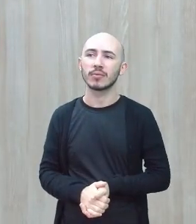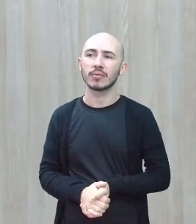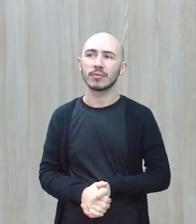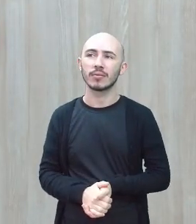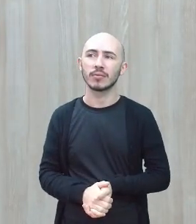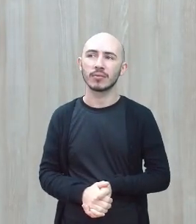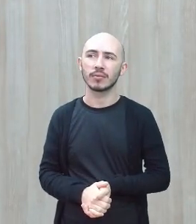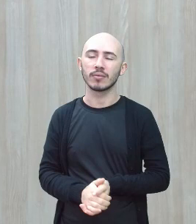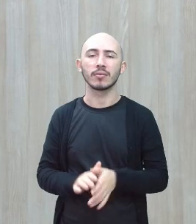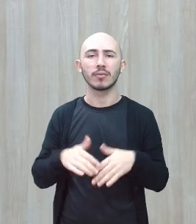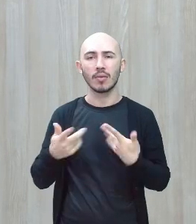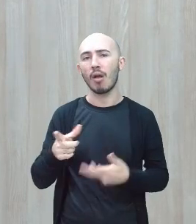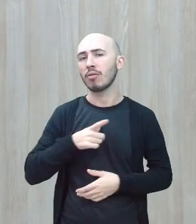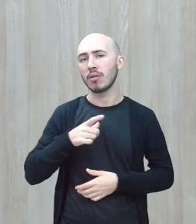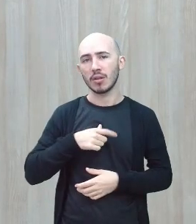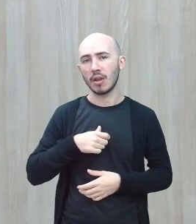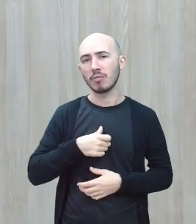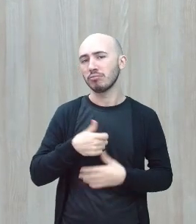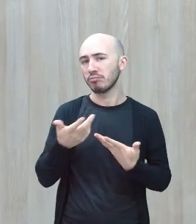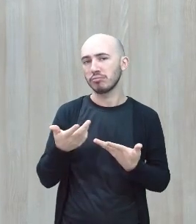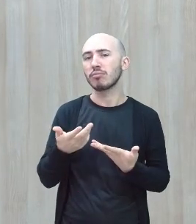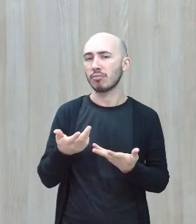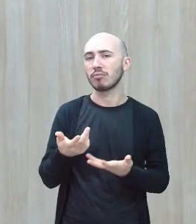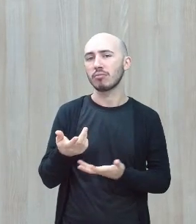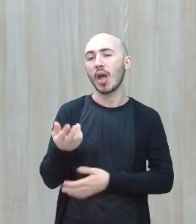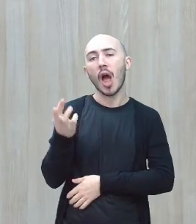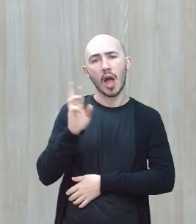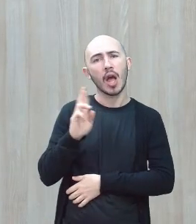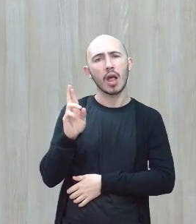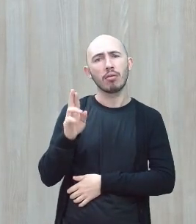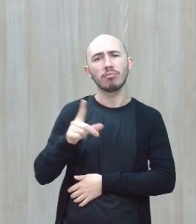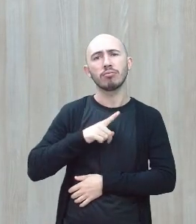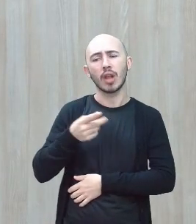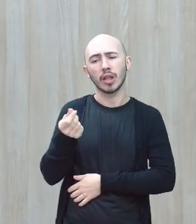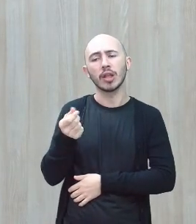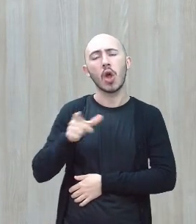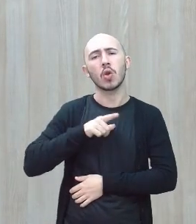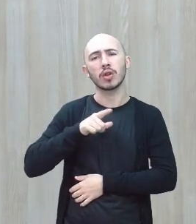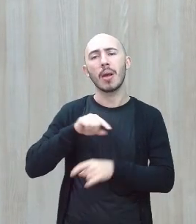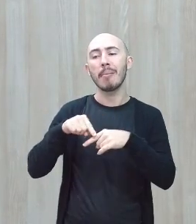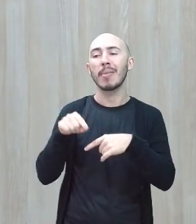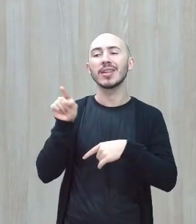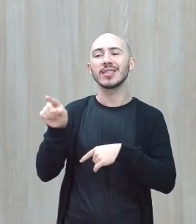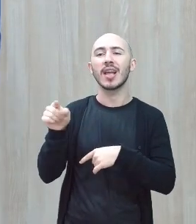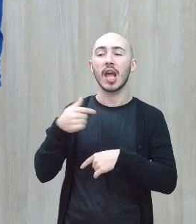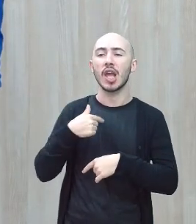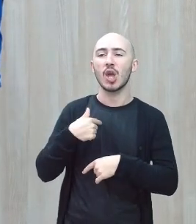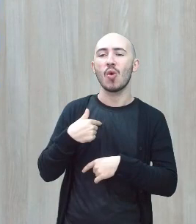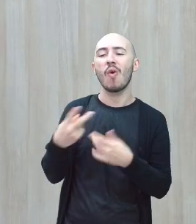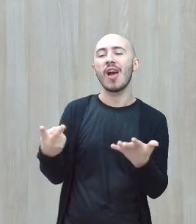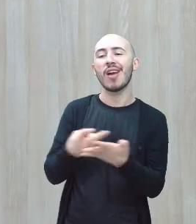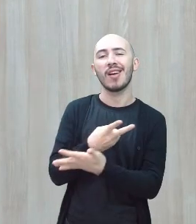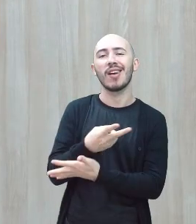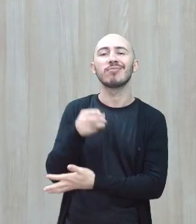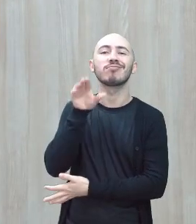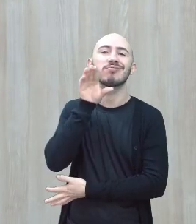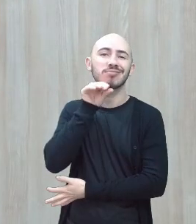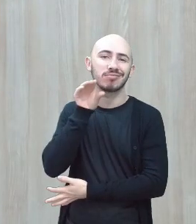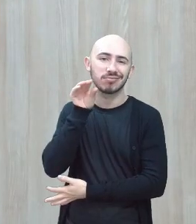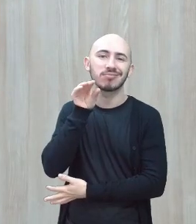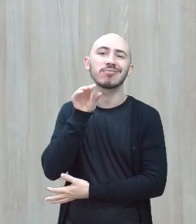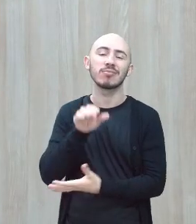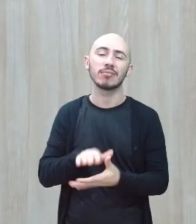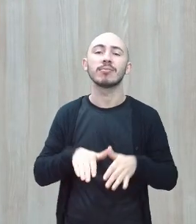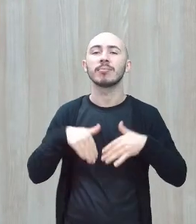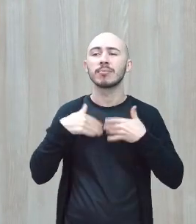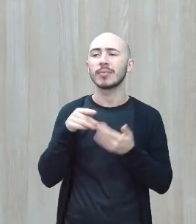ou seja, ele dava com 2 de 10, eu vi que batia e ainda dava troco a ele. Mas foi que eu pronunciei errado.